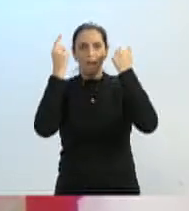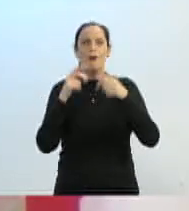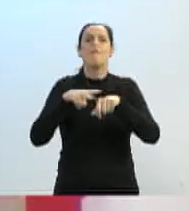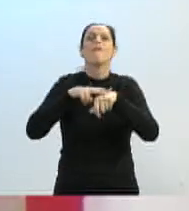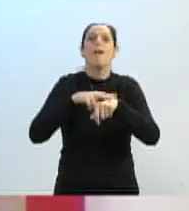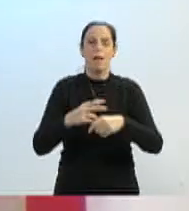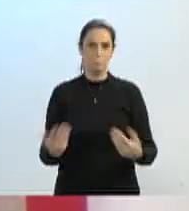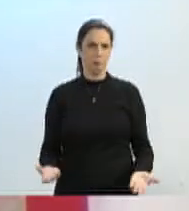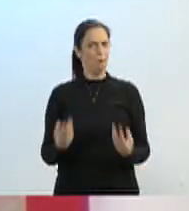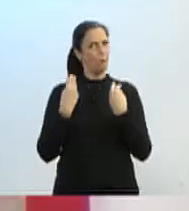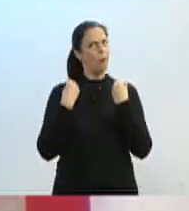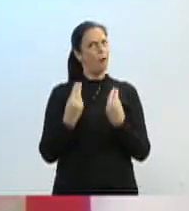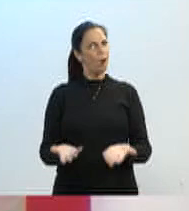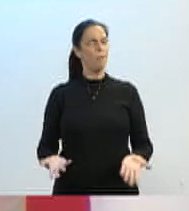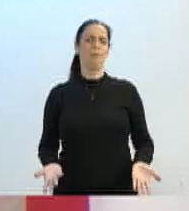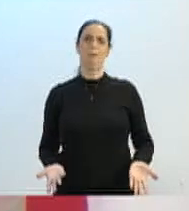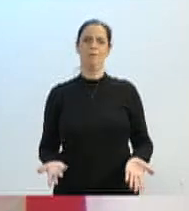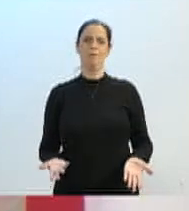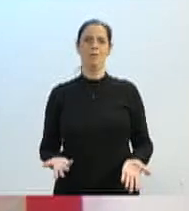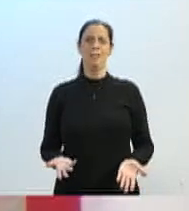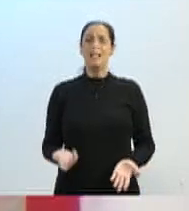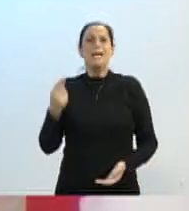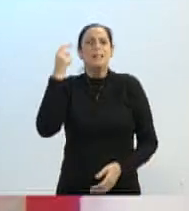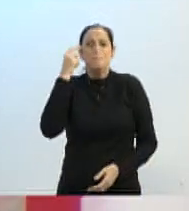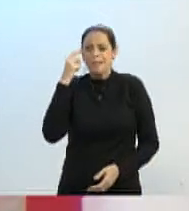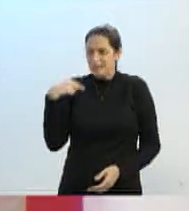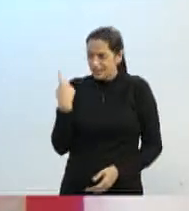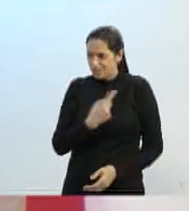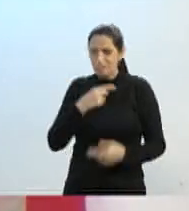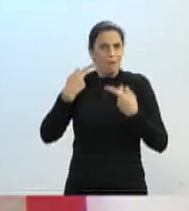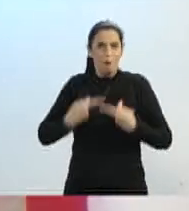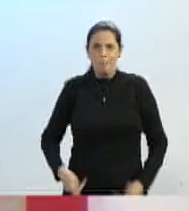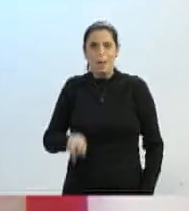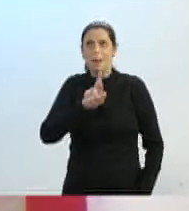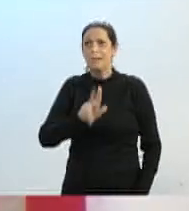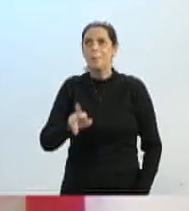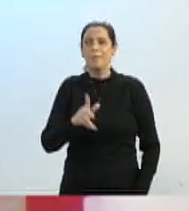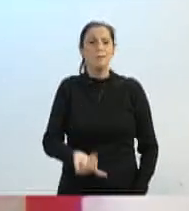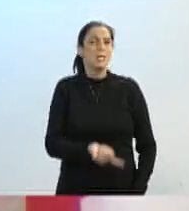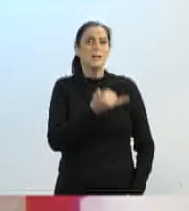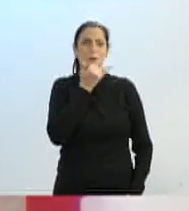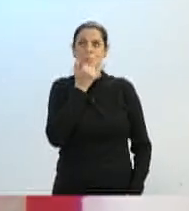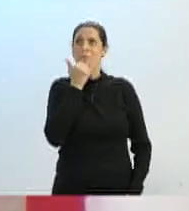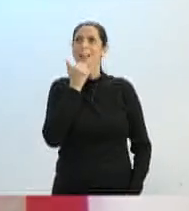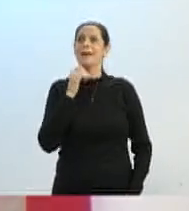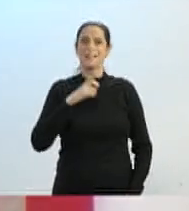Percebam, colegas, eles não consideram a gente nem humanos. Mas tudo bem, a gente não é dessa terra mesmo.